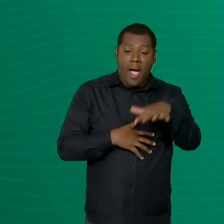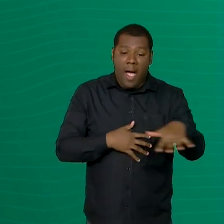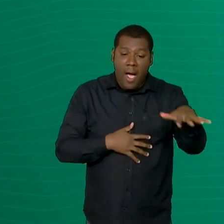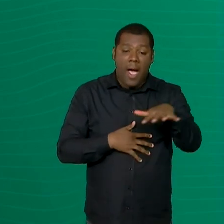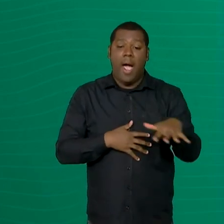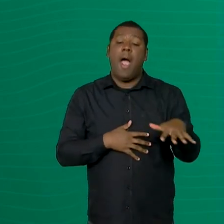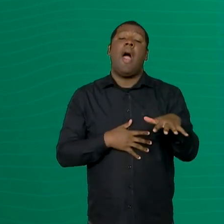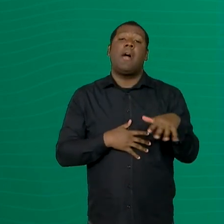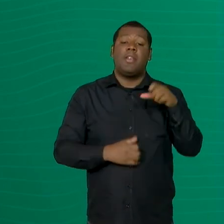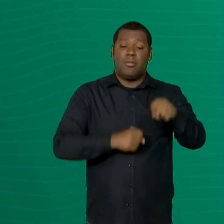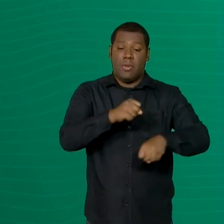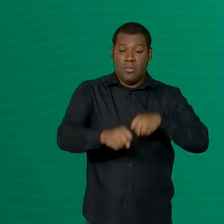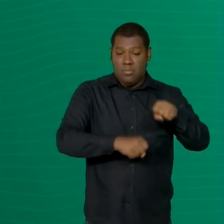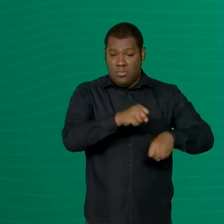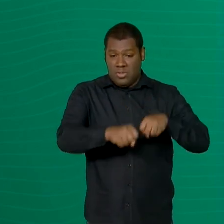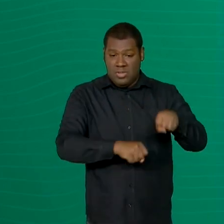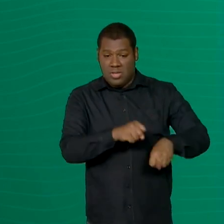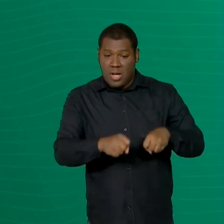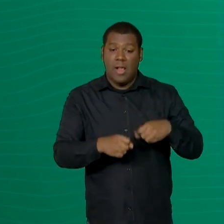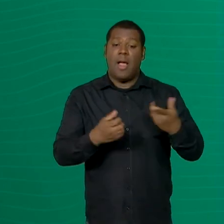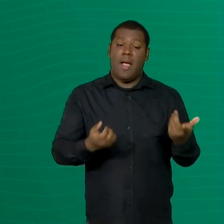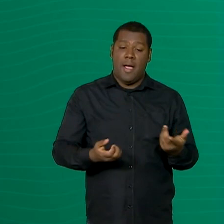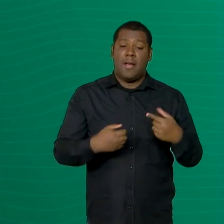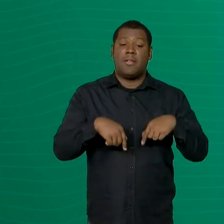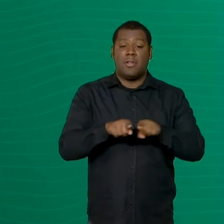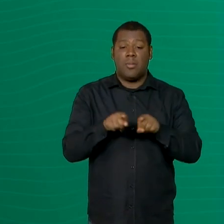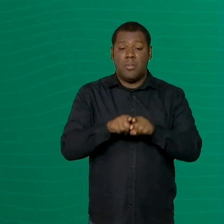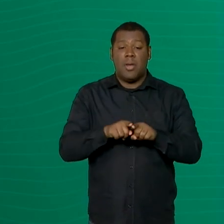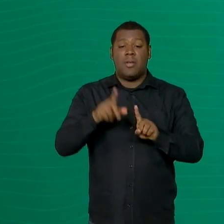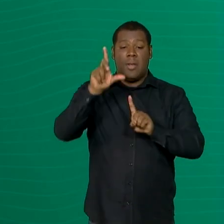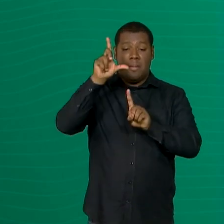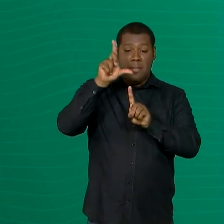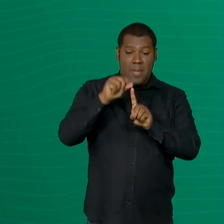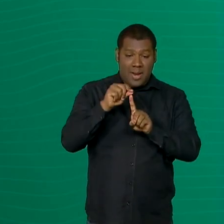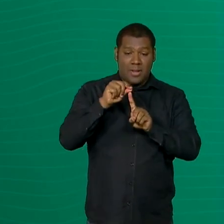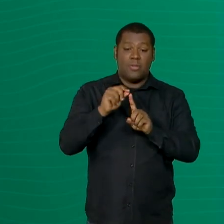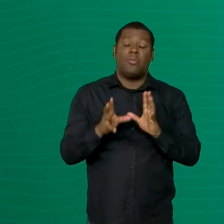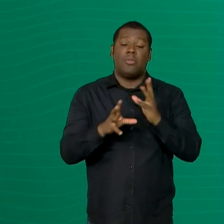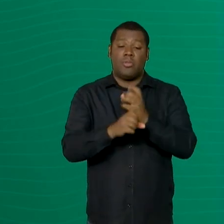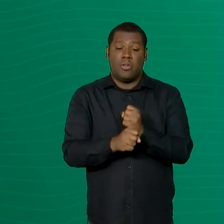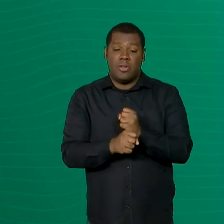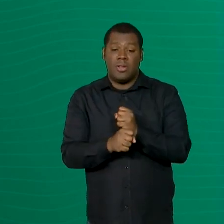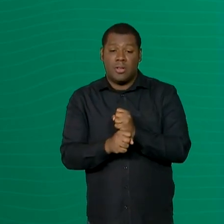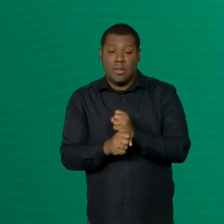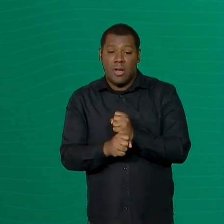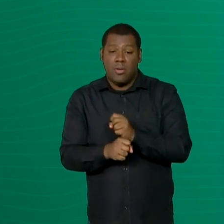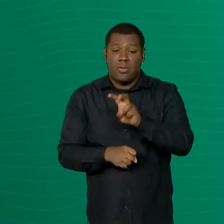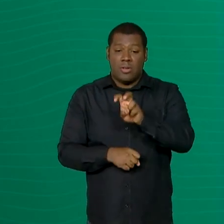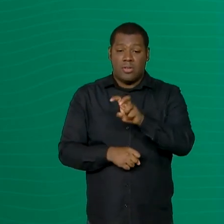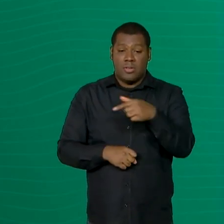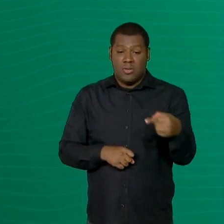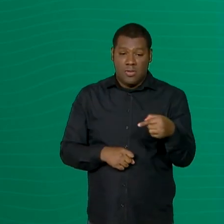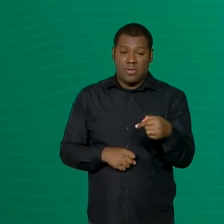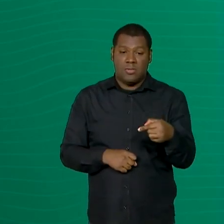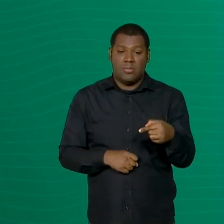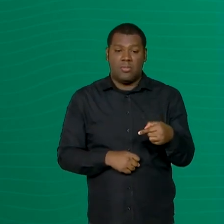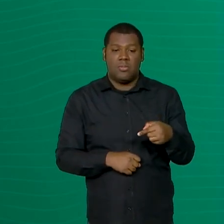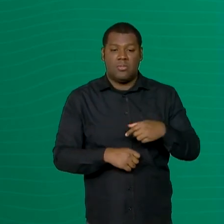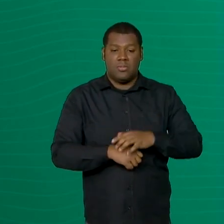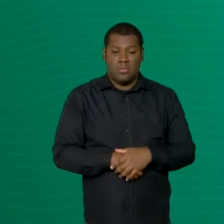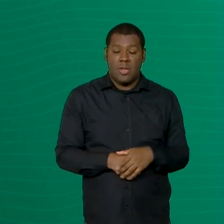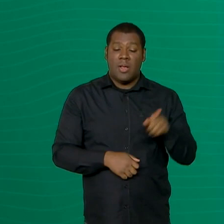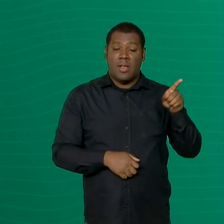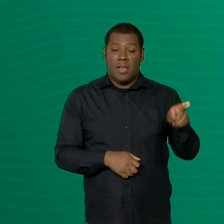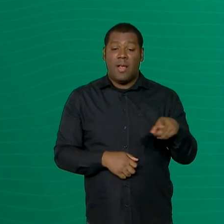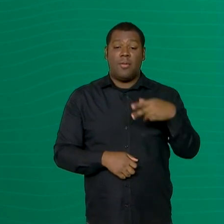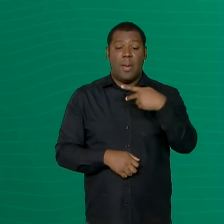8 passarelas, 57 pontos de ônibus, 5 postos da Polícia Rodoviária Federal e um ponto de parada